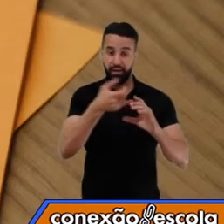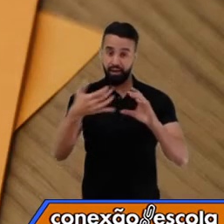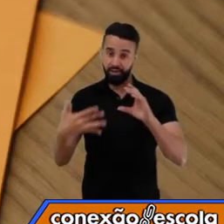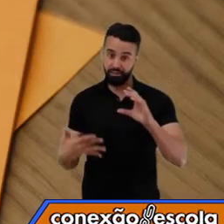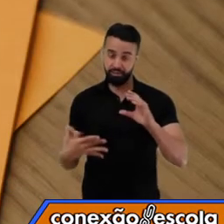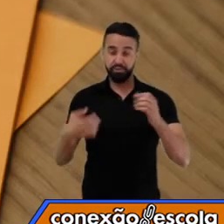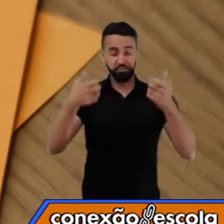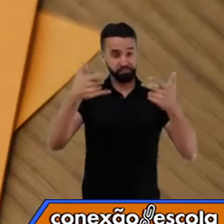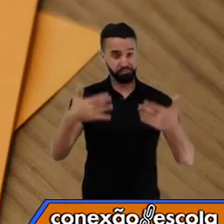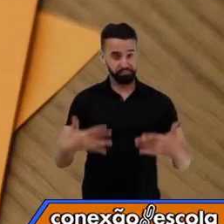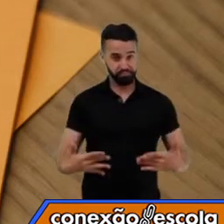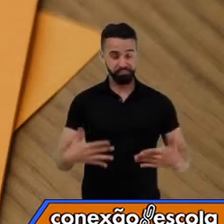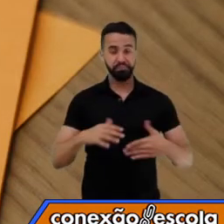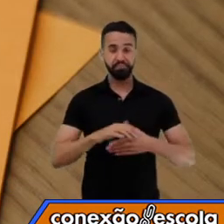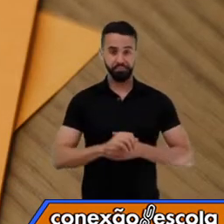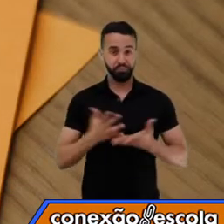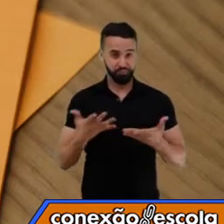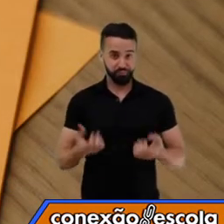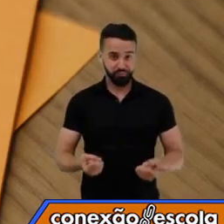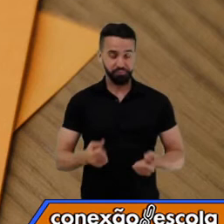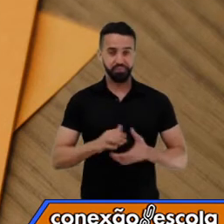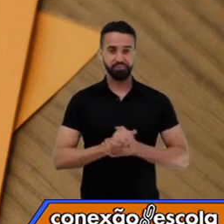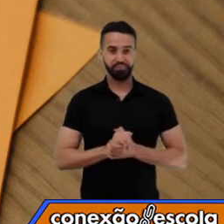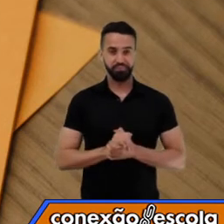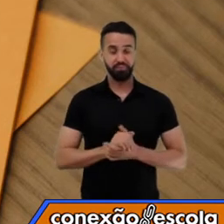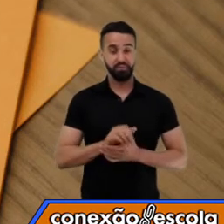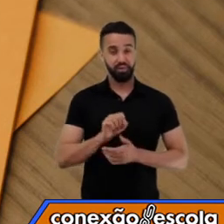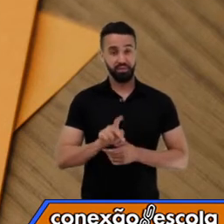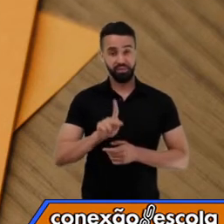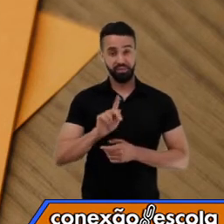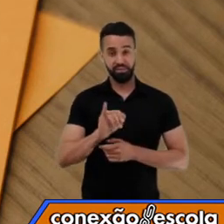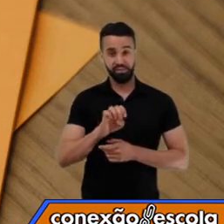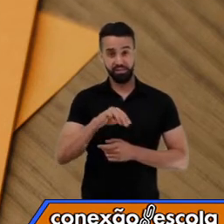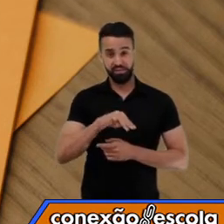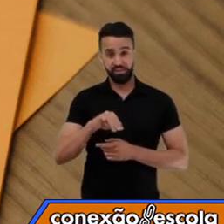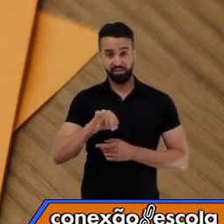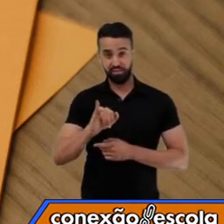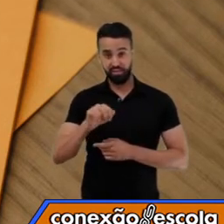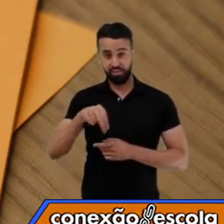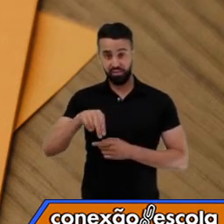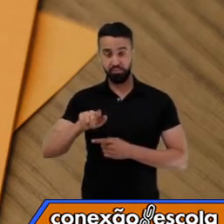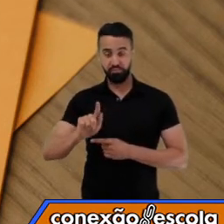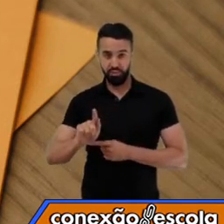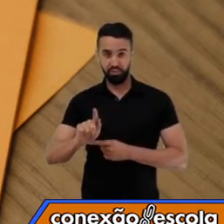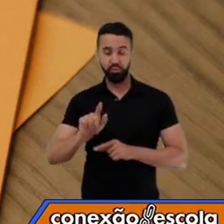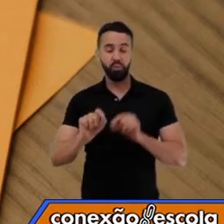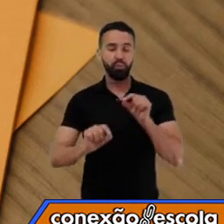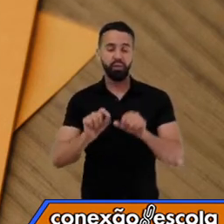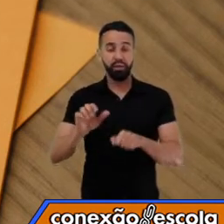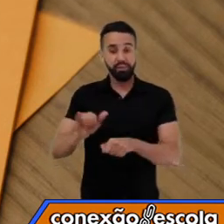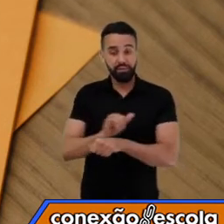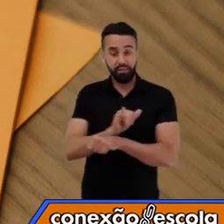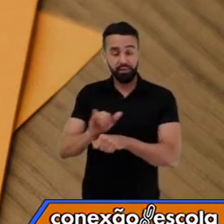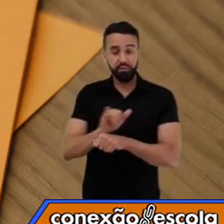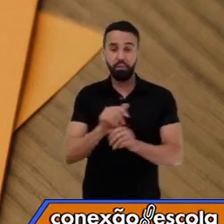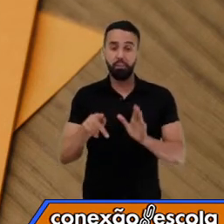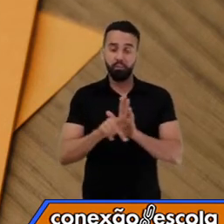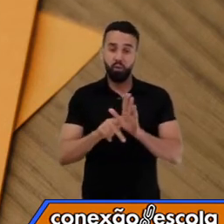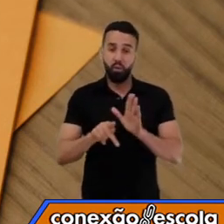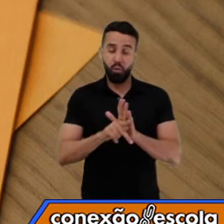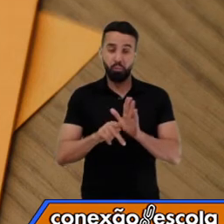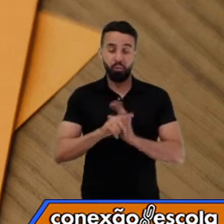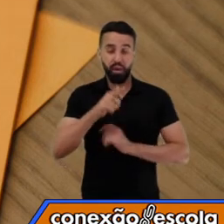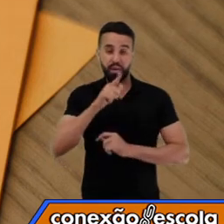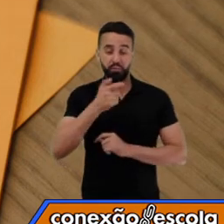discussão vamos lá skimming pessoal é uma estratégia para você fazer a sua leitura em língua inglesa